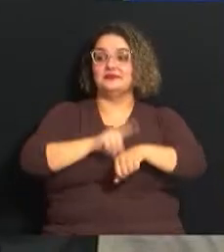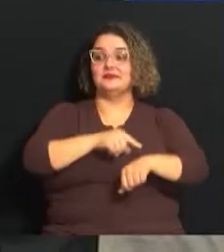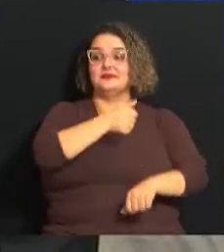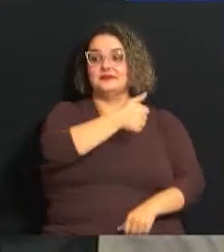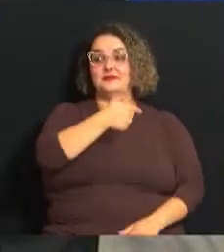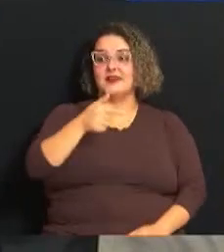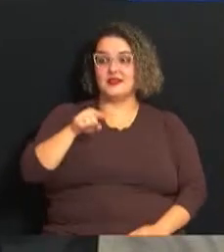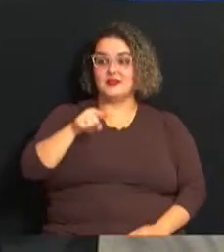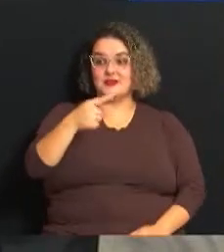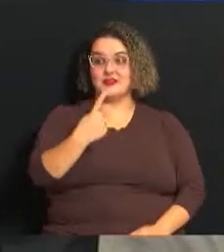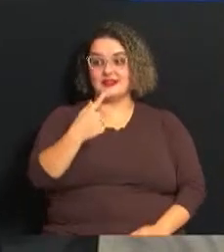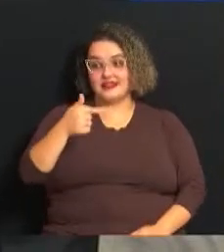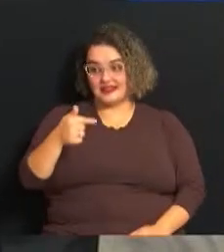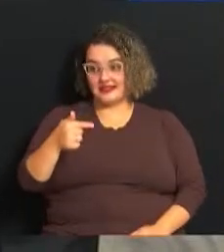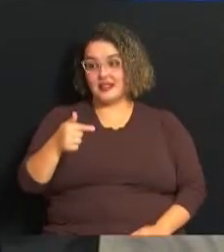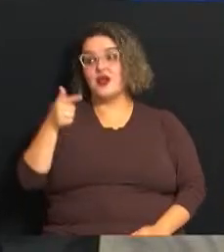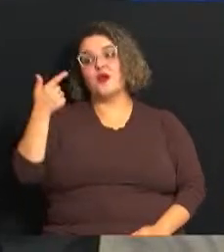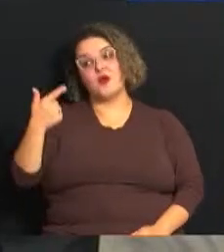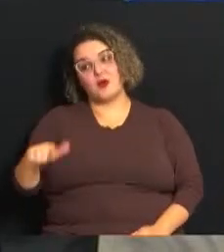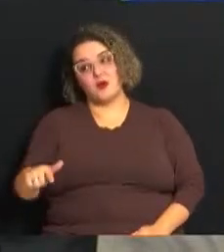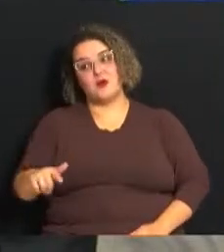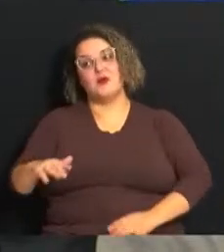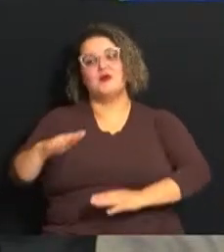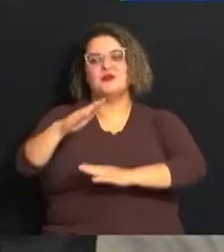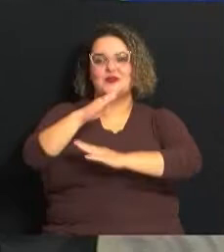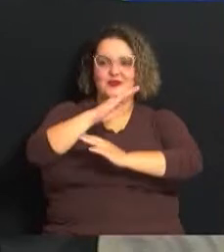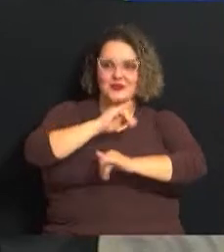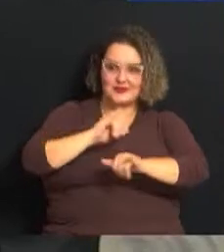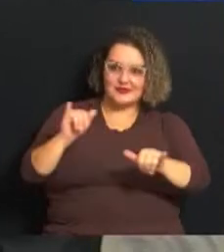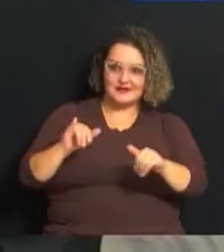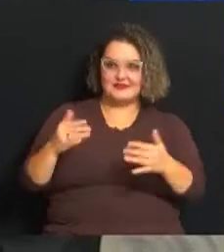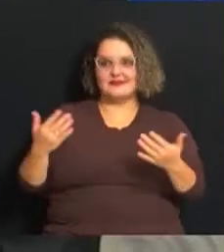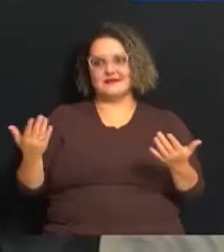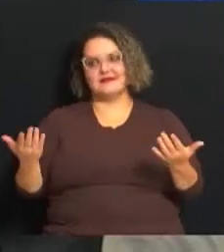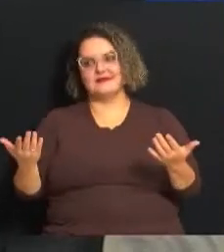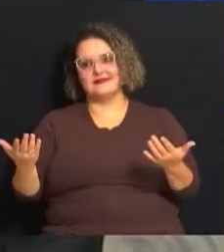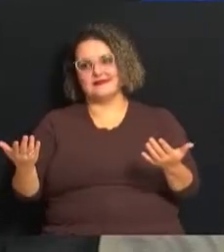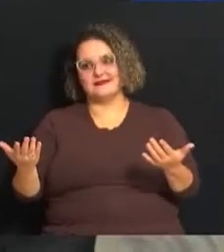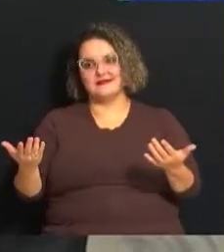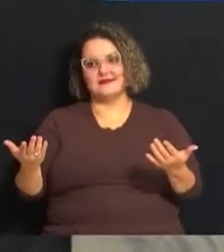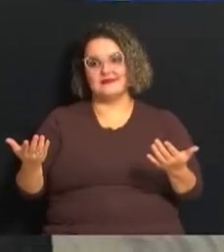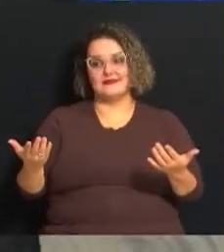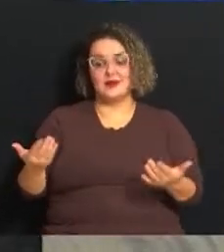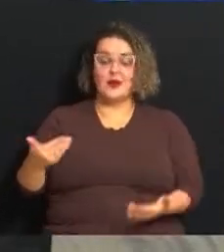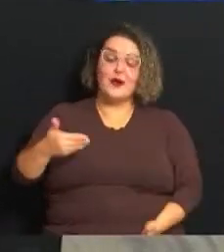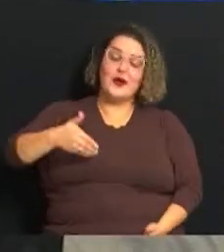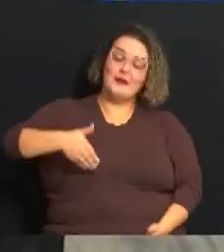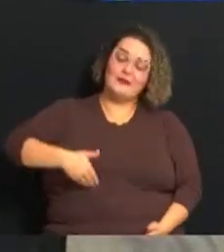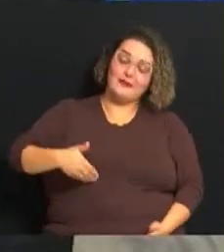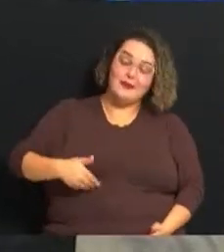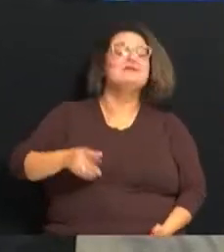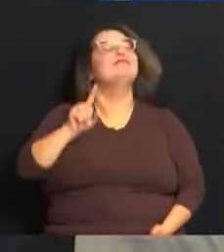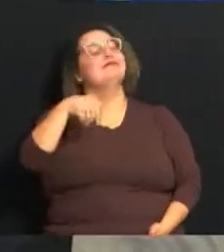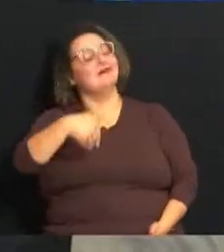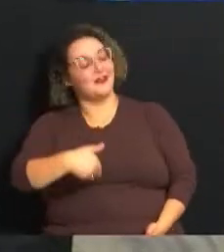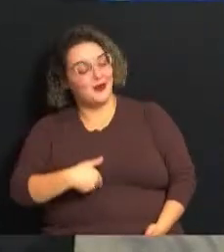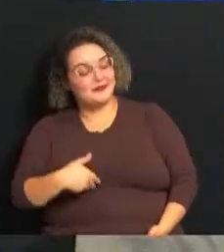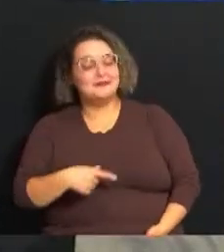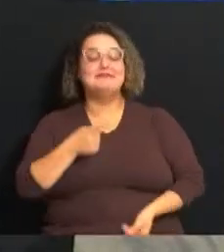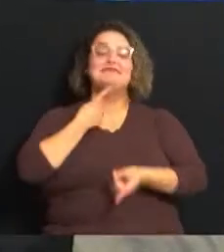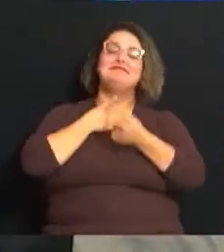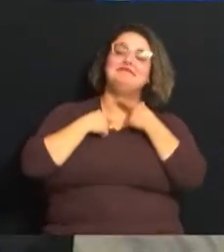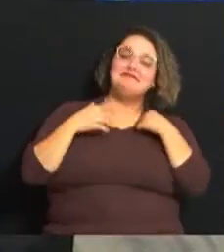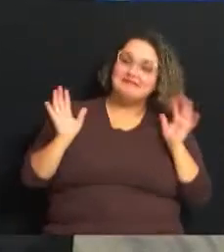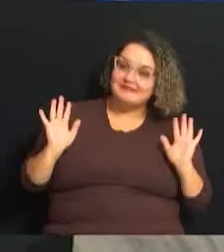12h17, a gente segue aqui com o nosso Câmara Notícia. Passamos um pouquinho com fome, passamos um pouquinho de vontade aqui, mas